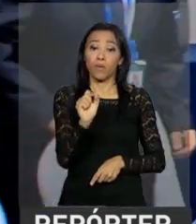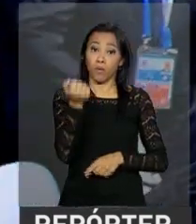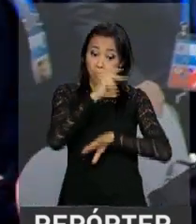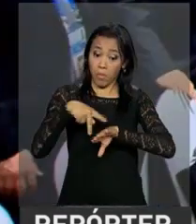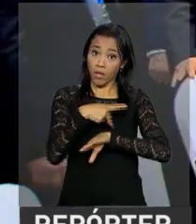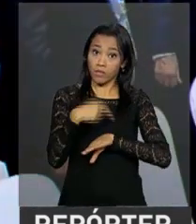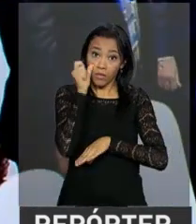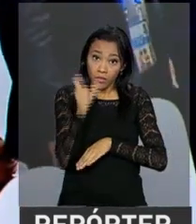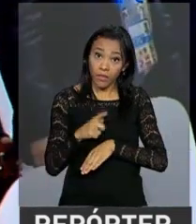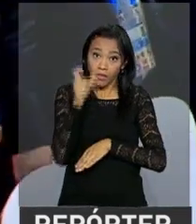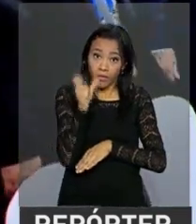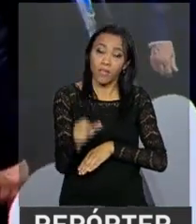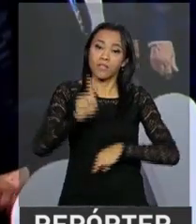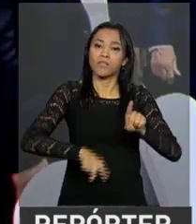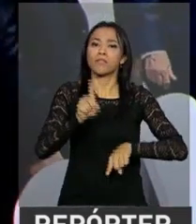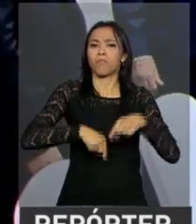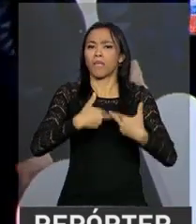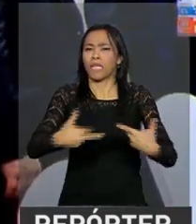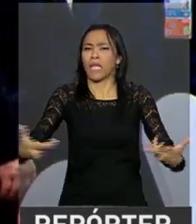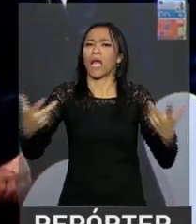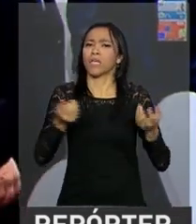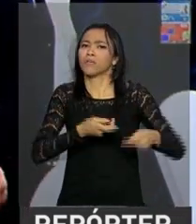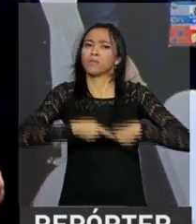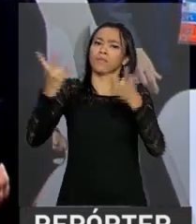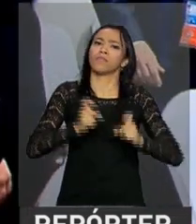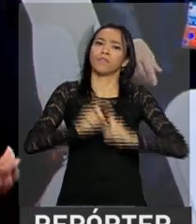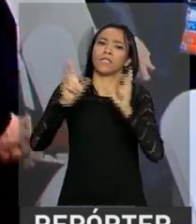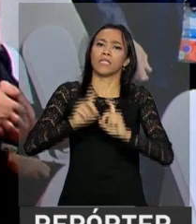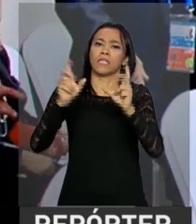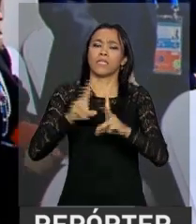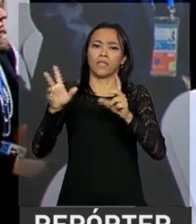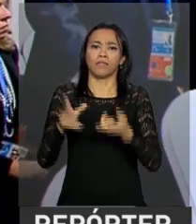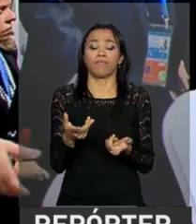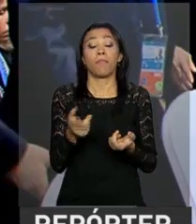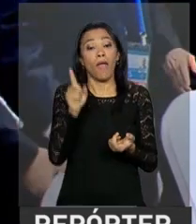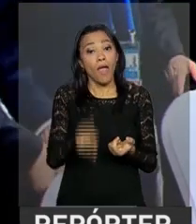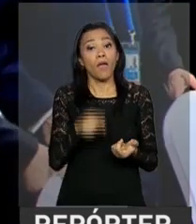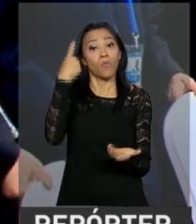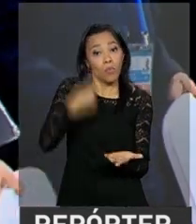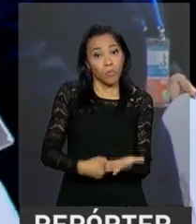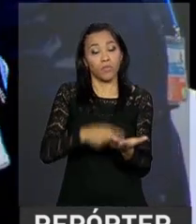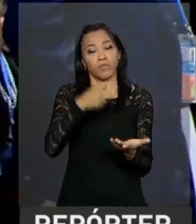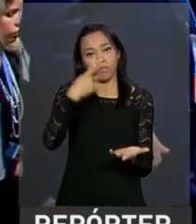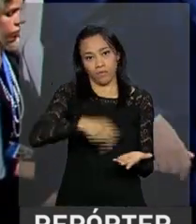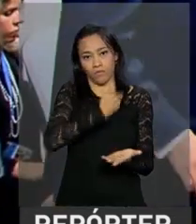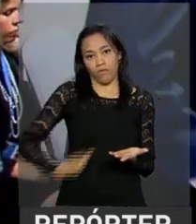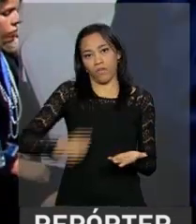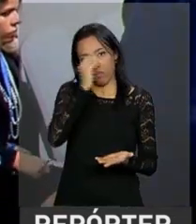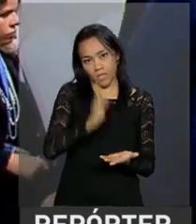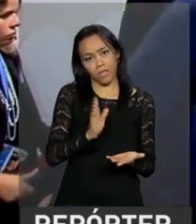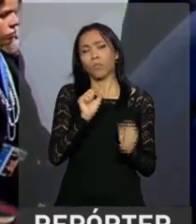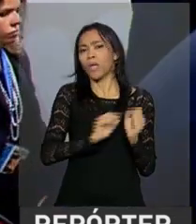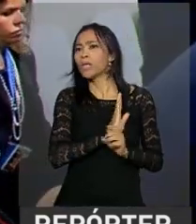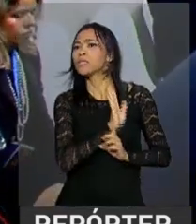Brasil tem interesse em exportar material de defesa ao país do Oriente Médio. Uma missão técnica do governo brasileiro deve ir à